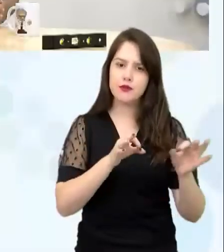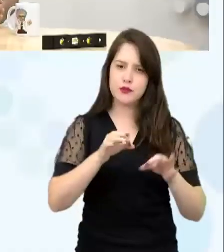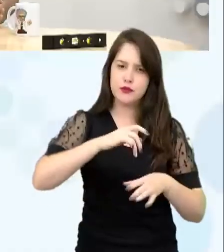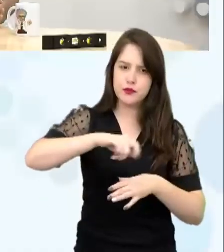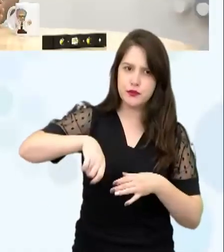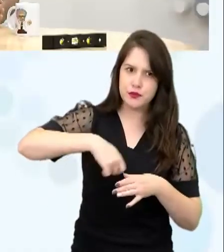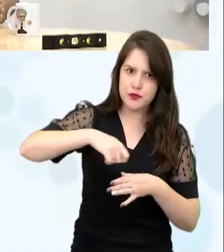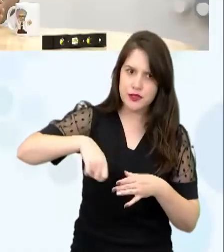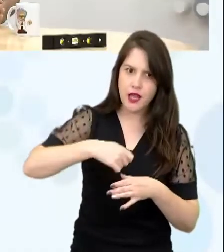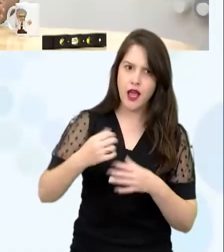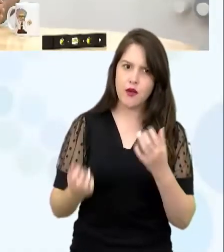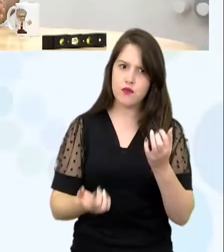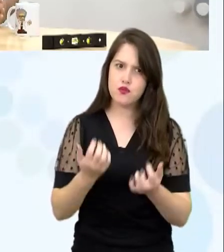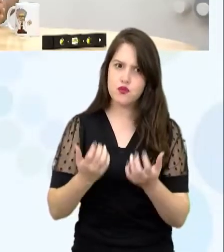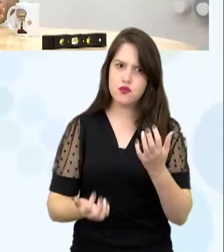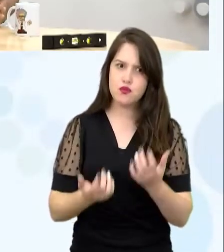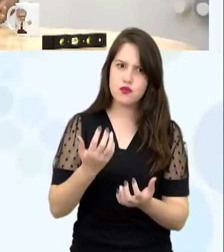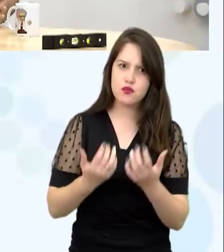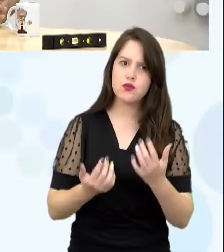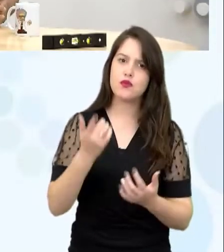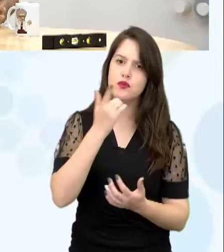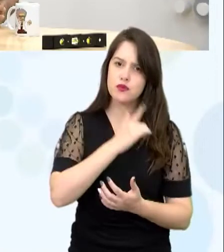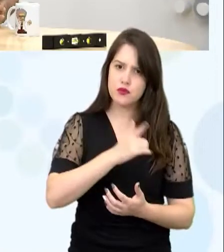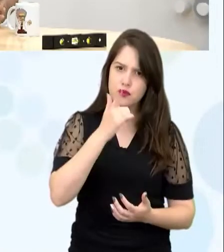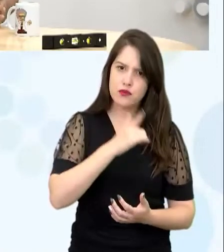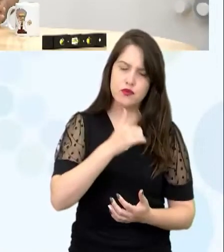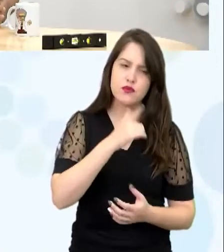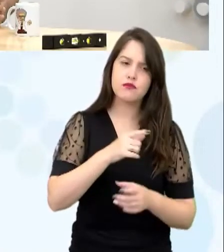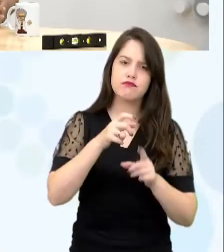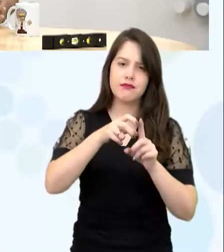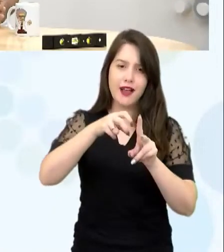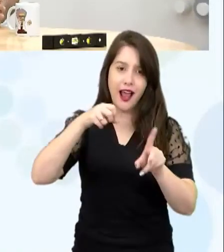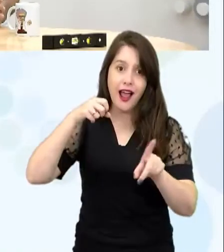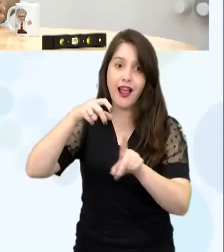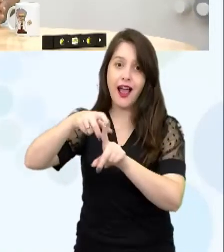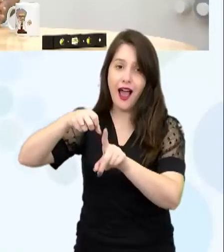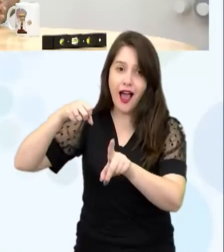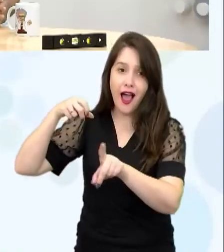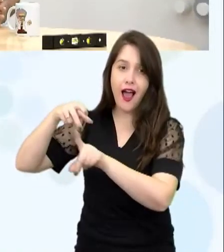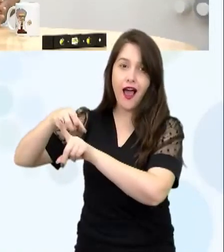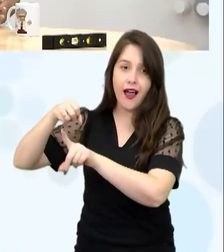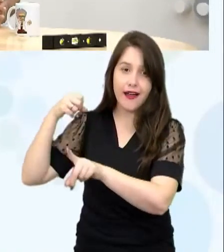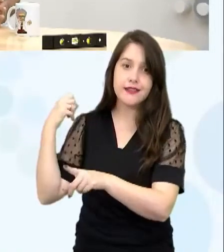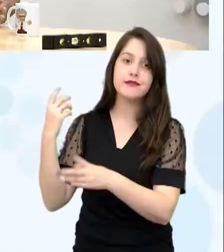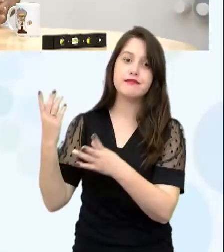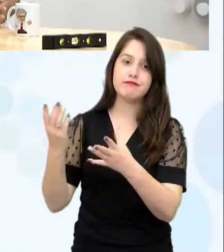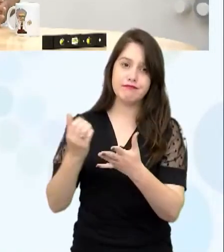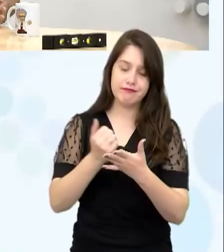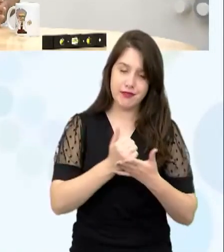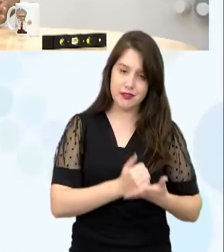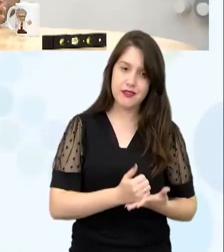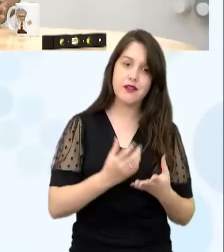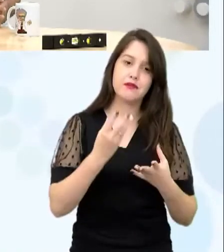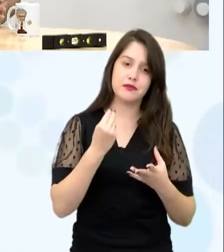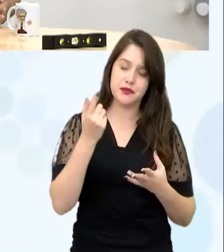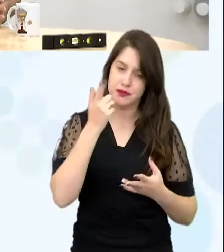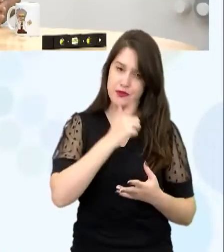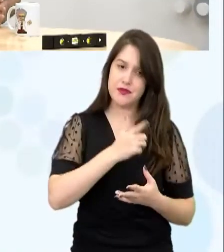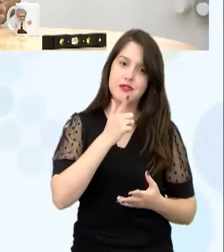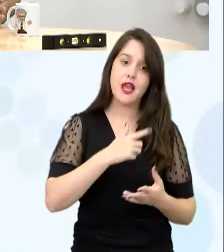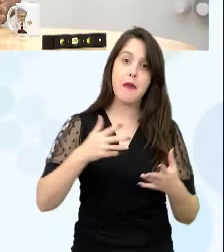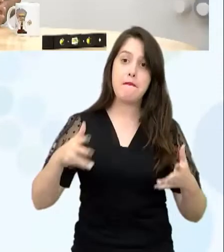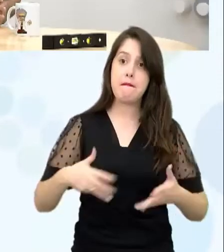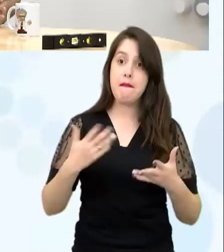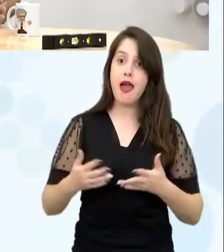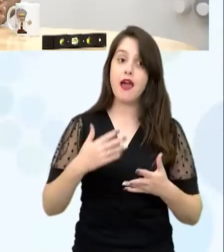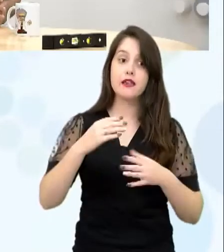os alimentos e tudo mais. A questão da caça, né? Melhorou a caça. Porque muito, porque aí agora você consegue consumir mais